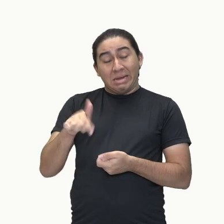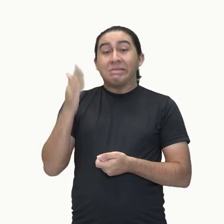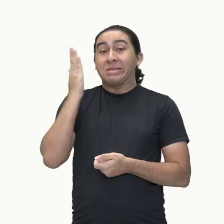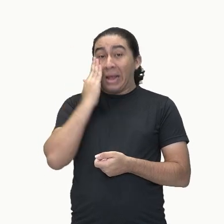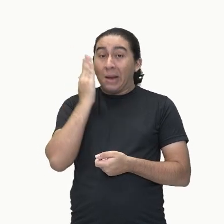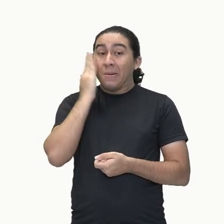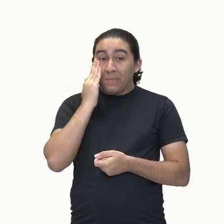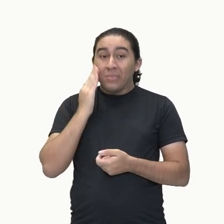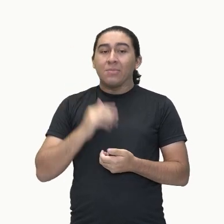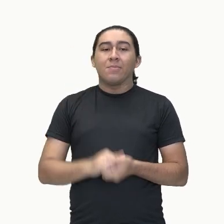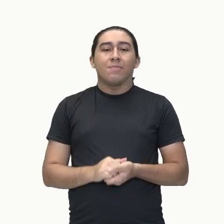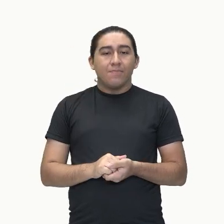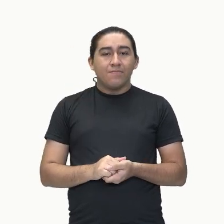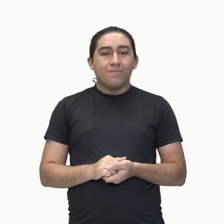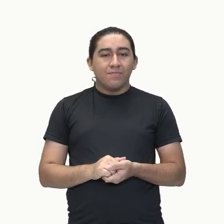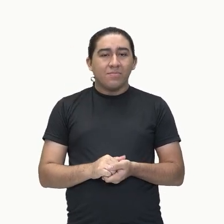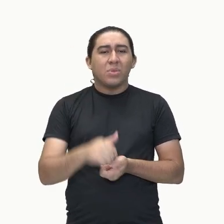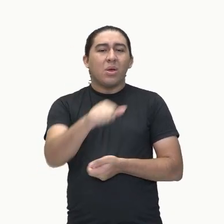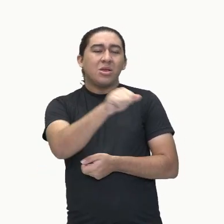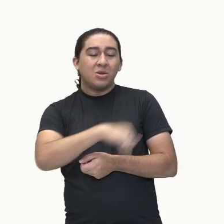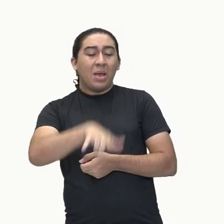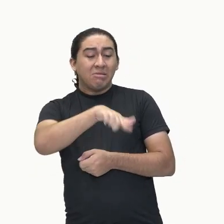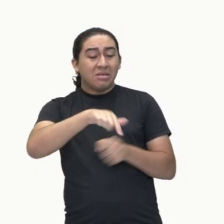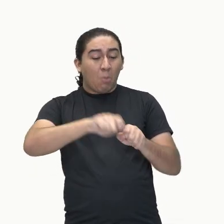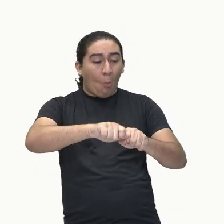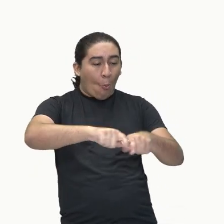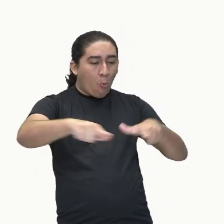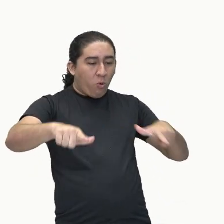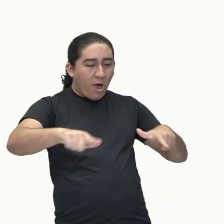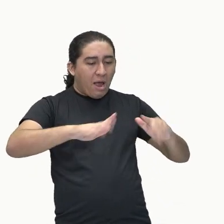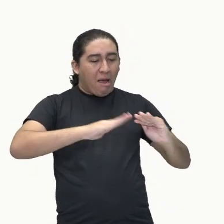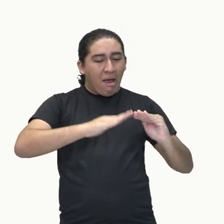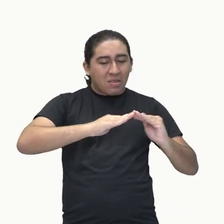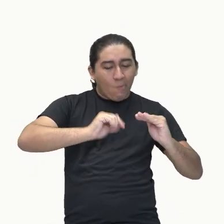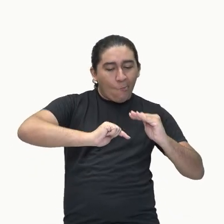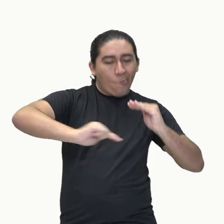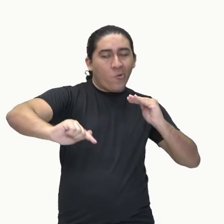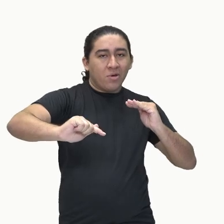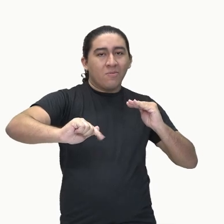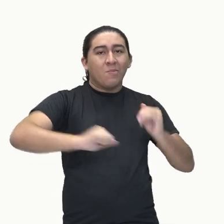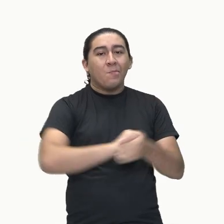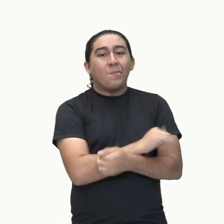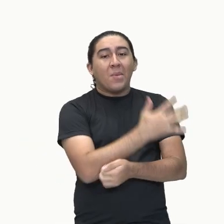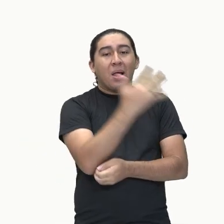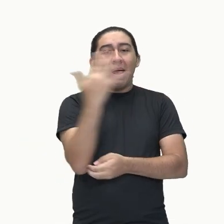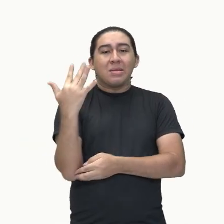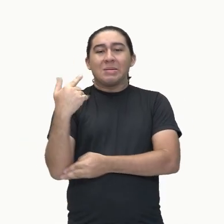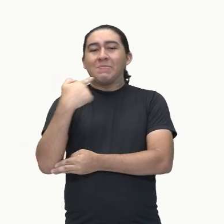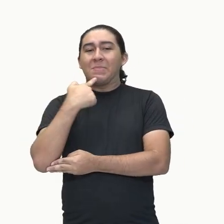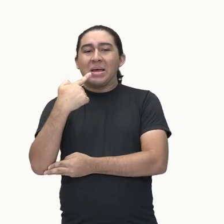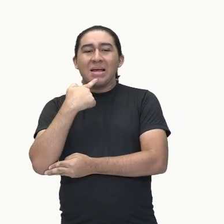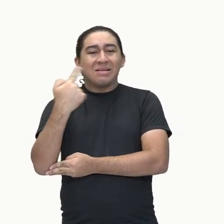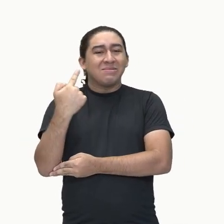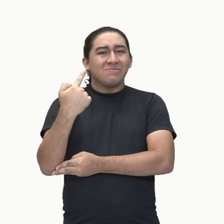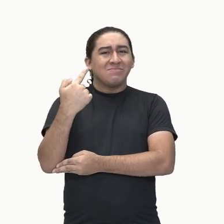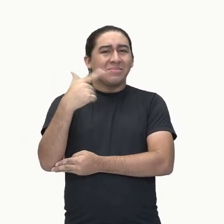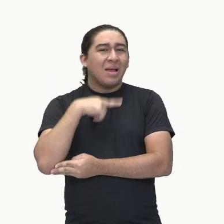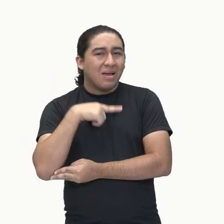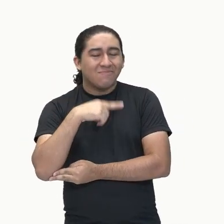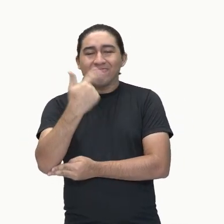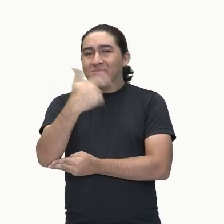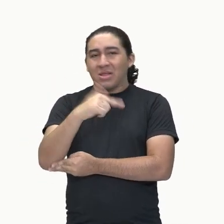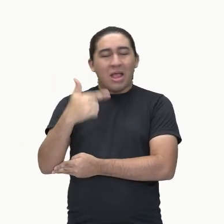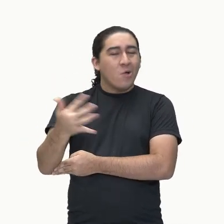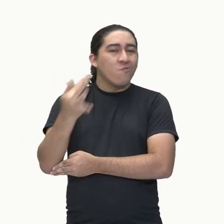Um terreirinho descalvado rodeia a casa. O mato o beira, nem árvores frutíferas,